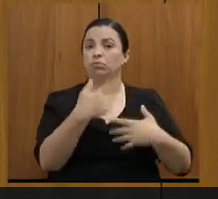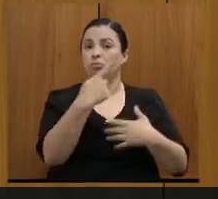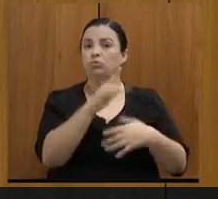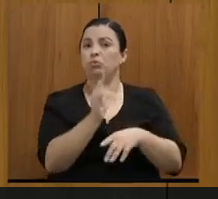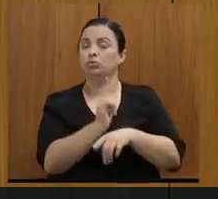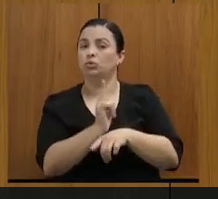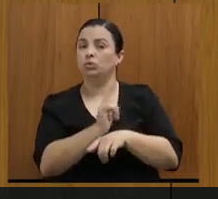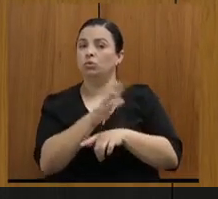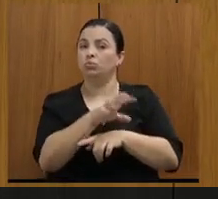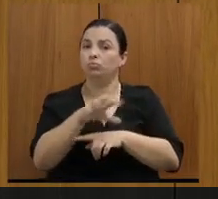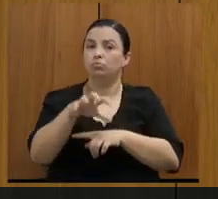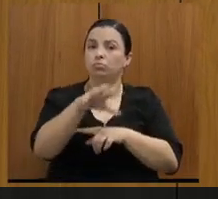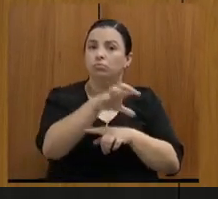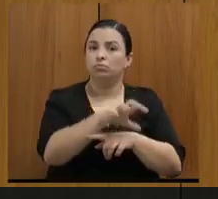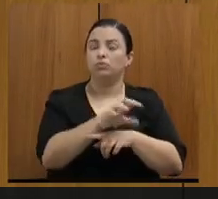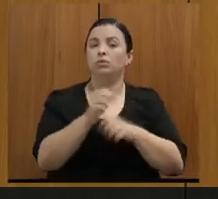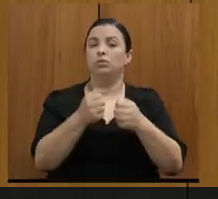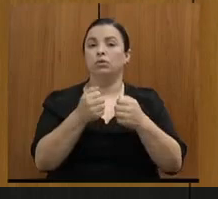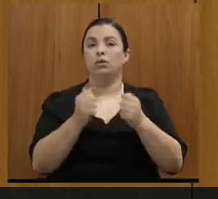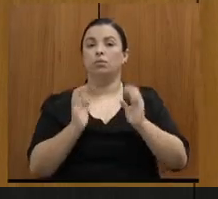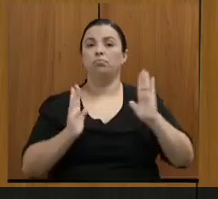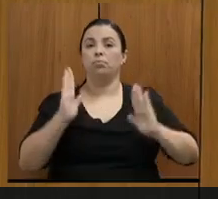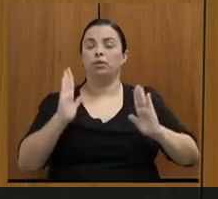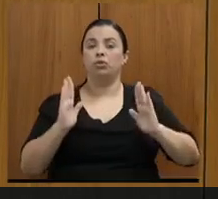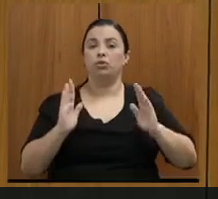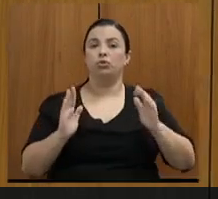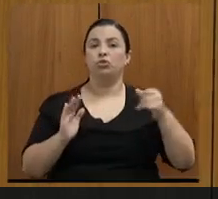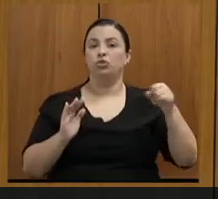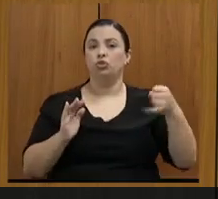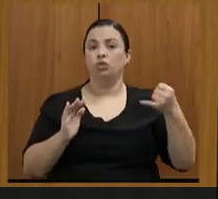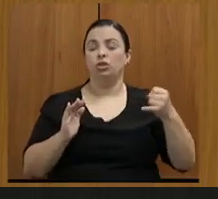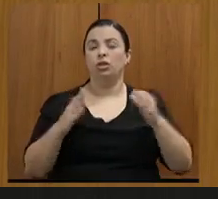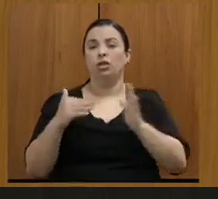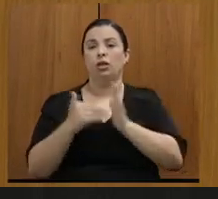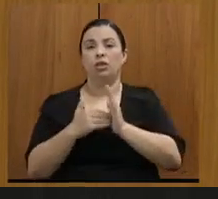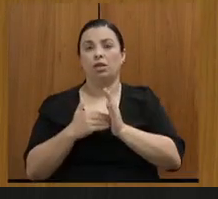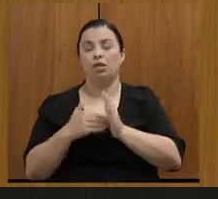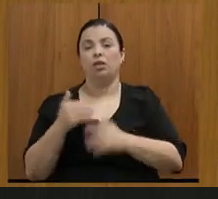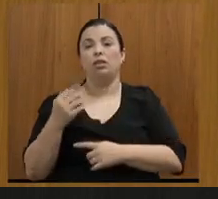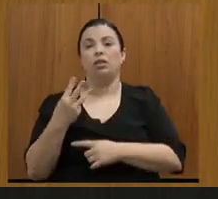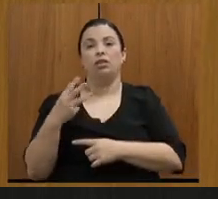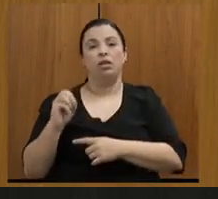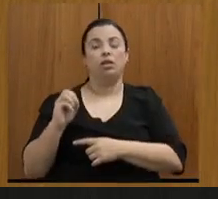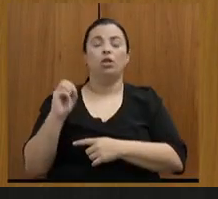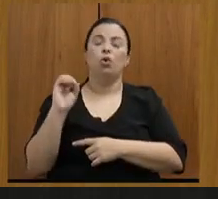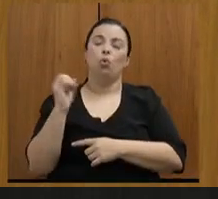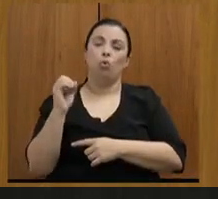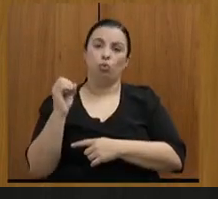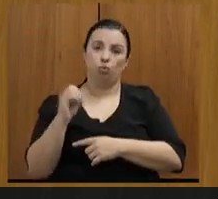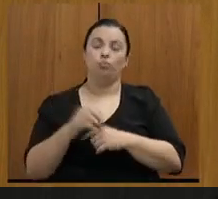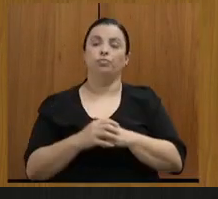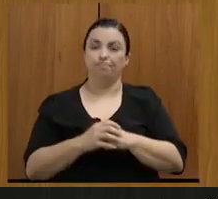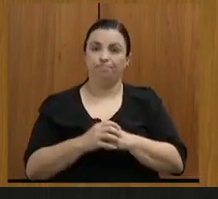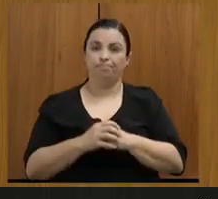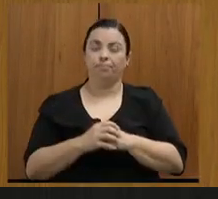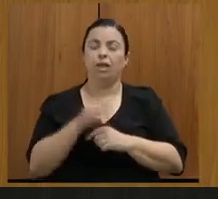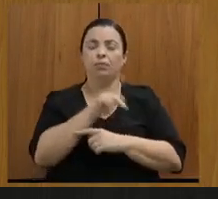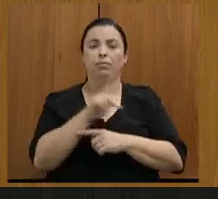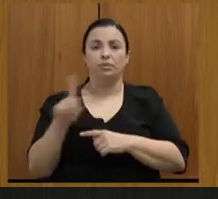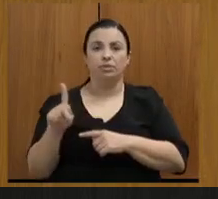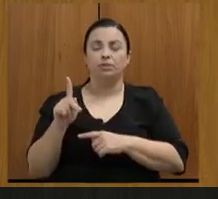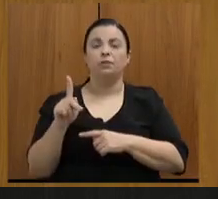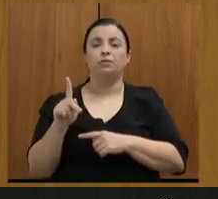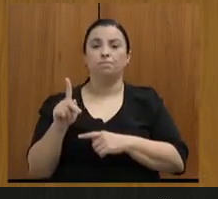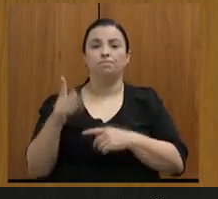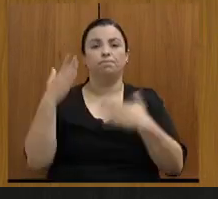áreas, considerando o período de 1º de janeiro a 30 de outubro. A presidência registra